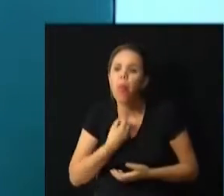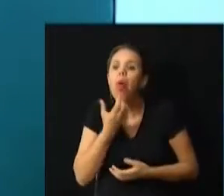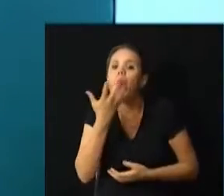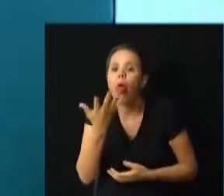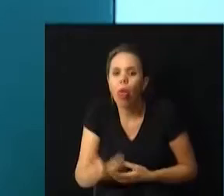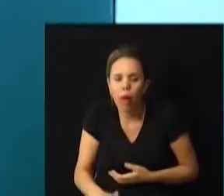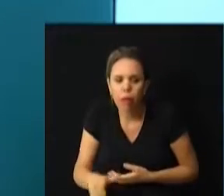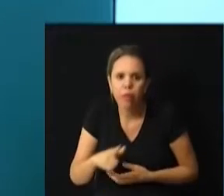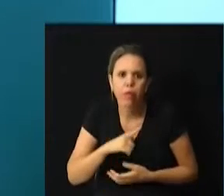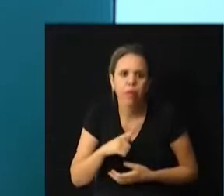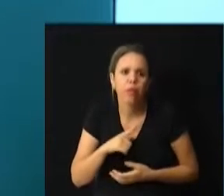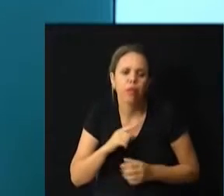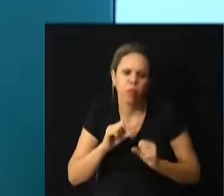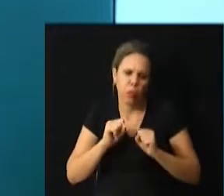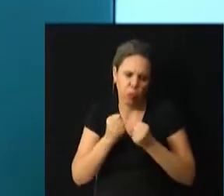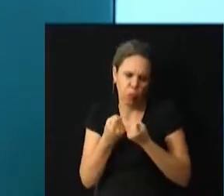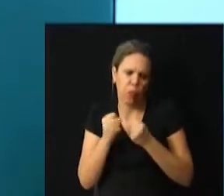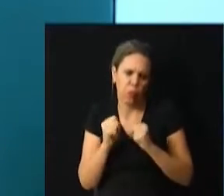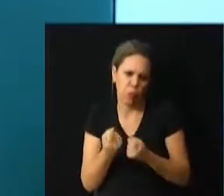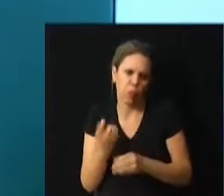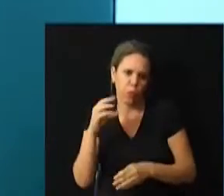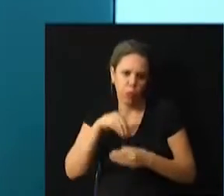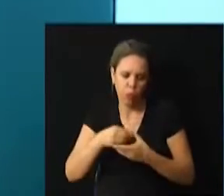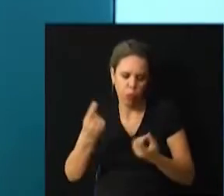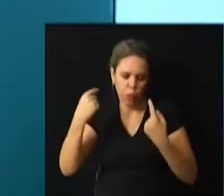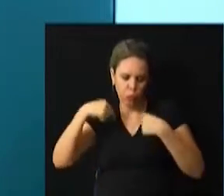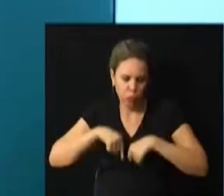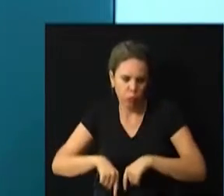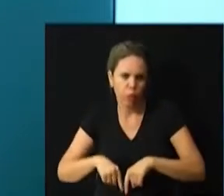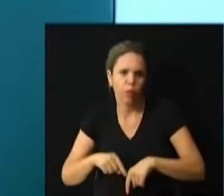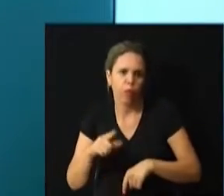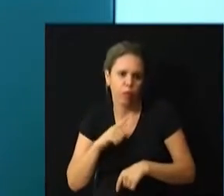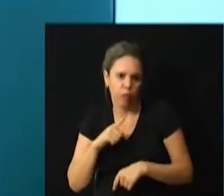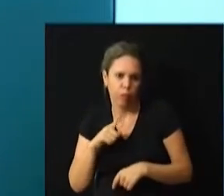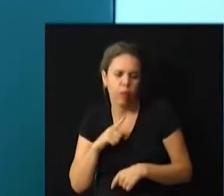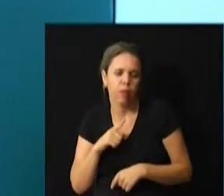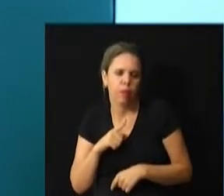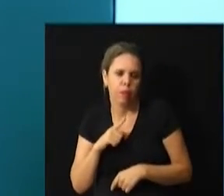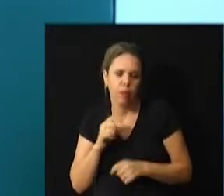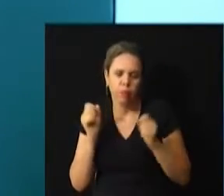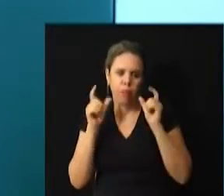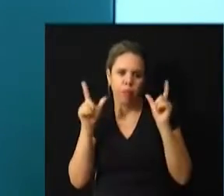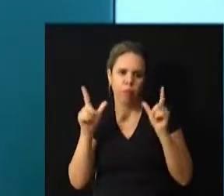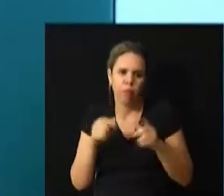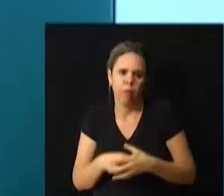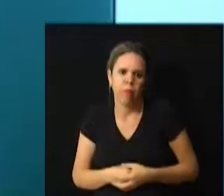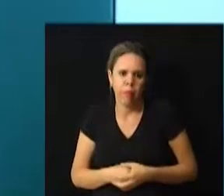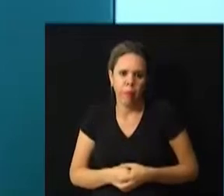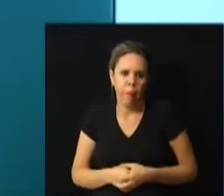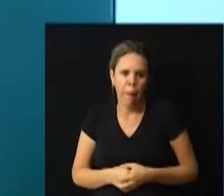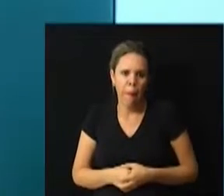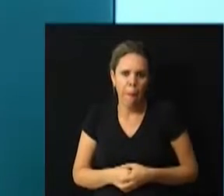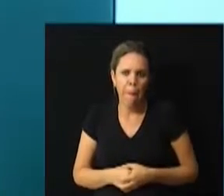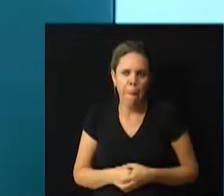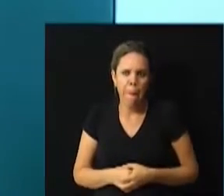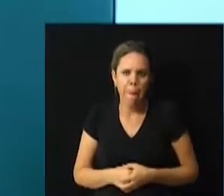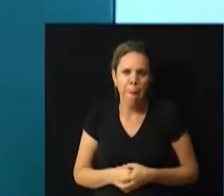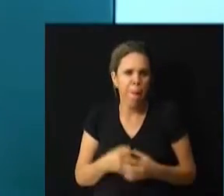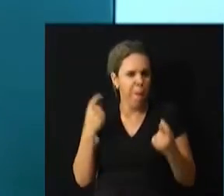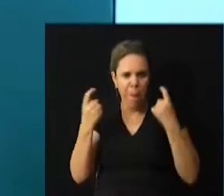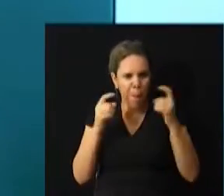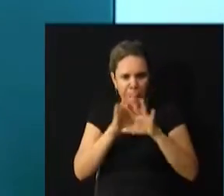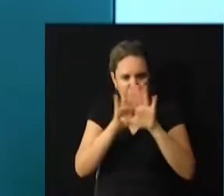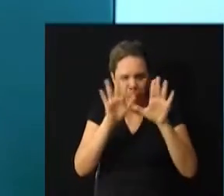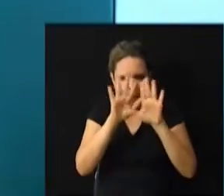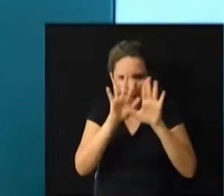refluir leite, ele tem as suas defesas, tem o espasmo laríngeo, ele desperta, né? Então não precisa